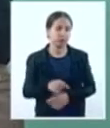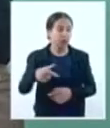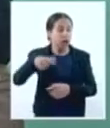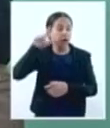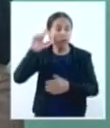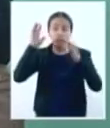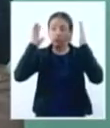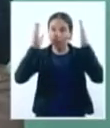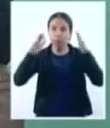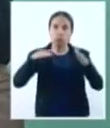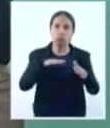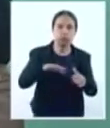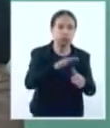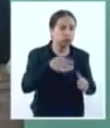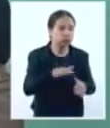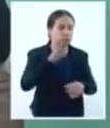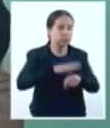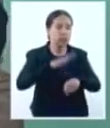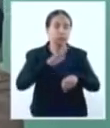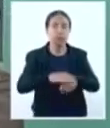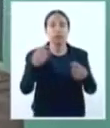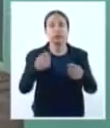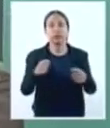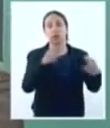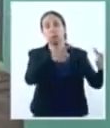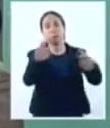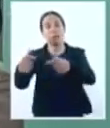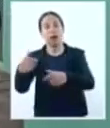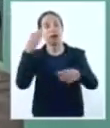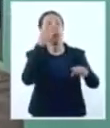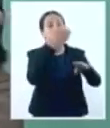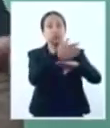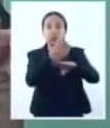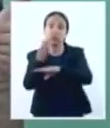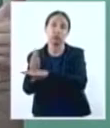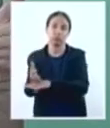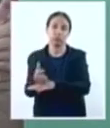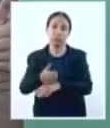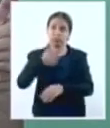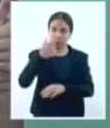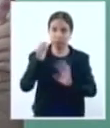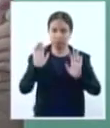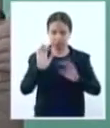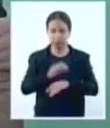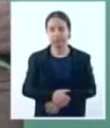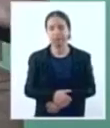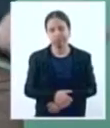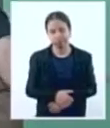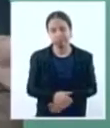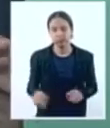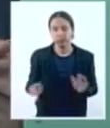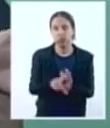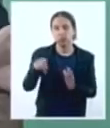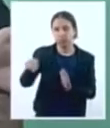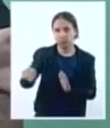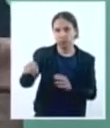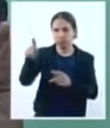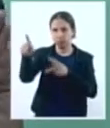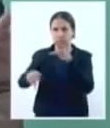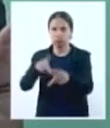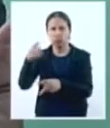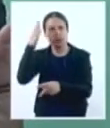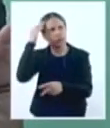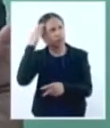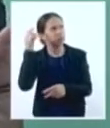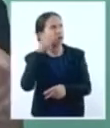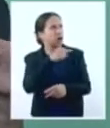A frequência, a gente conseguir ampliar. Contemplar, pelo menos, a cidade toda. Né? Ampliar os bairros. E aí o próprio cidadão, ao saber que olha, está passando ali para recolher